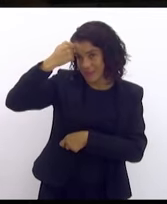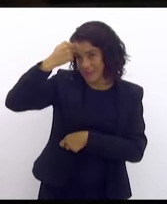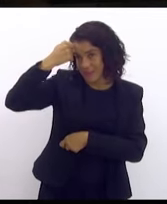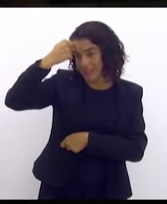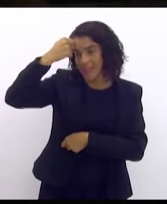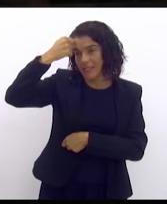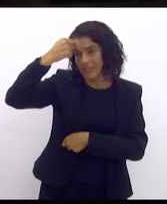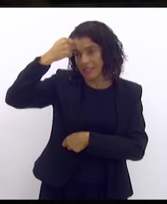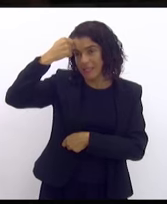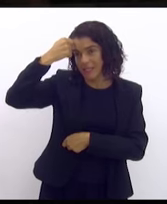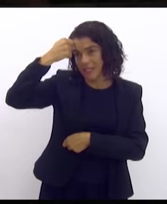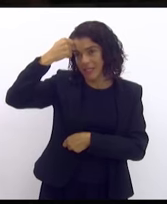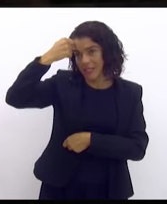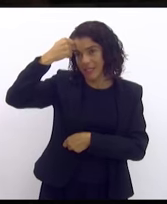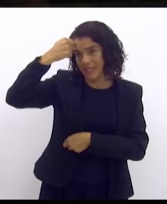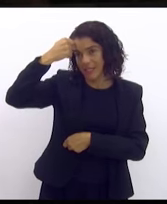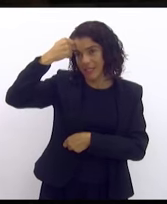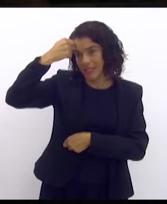negra